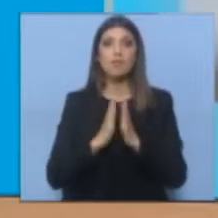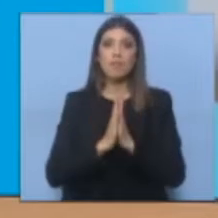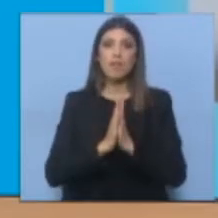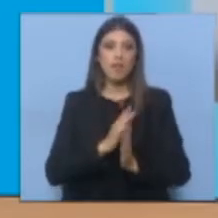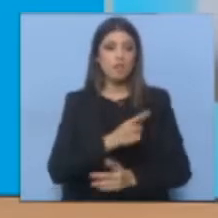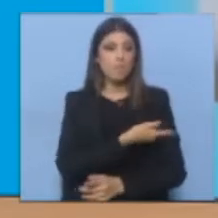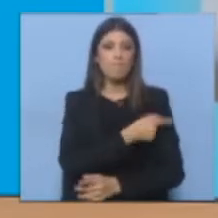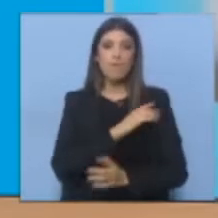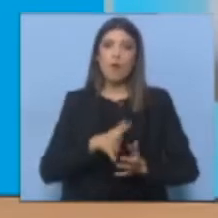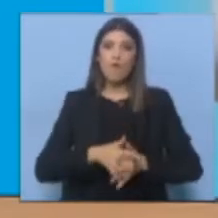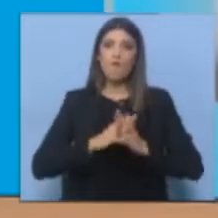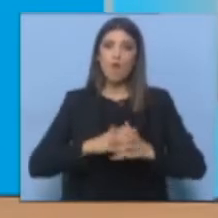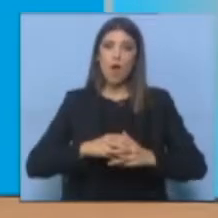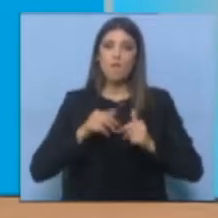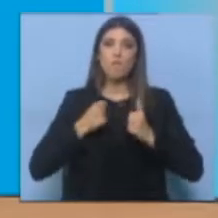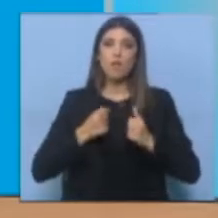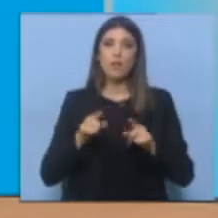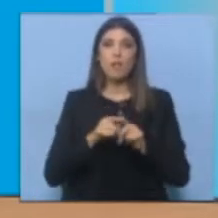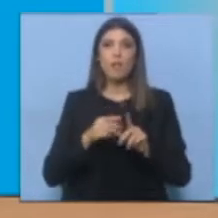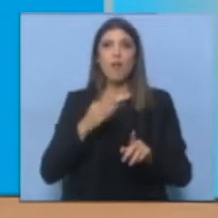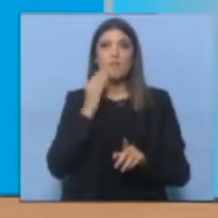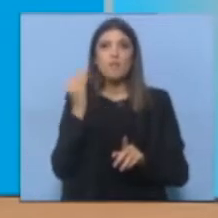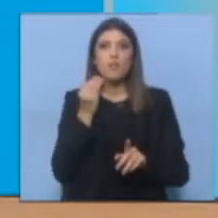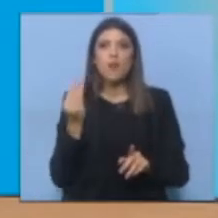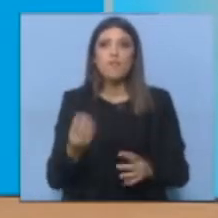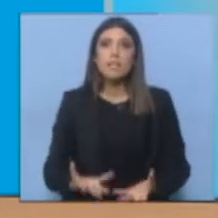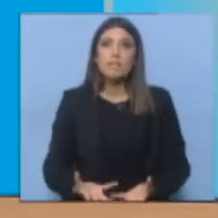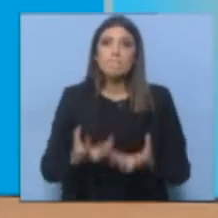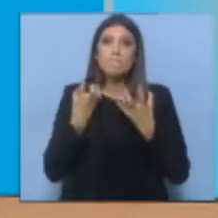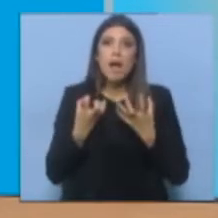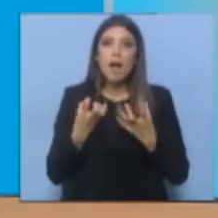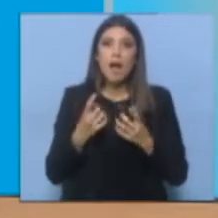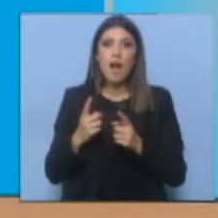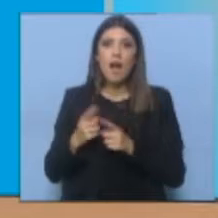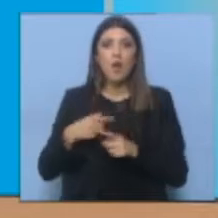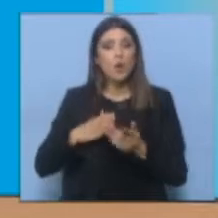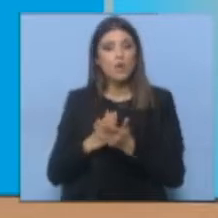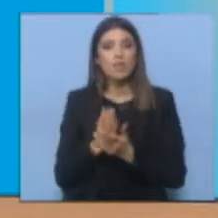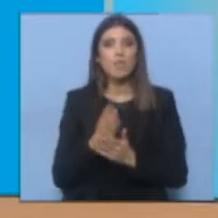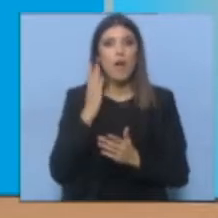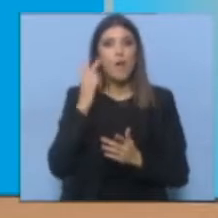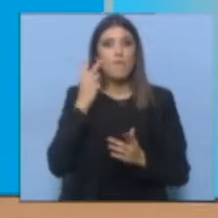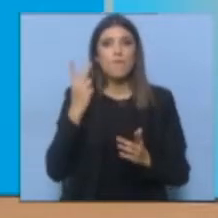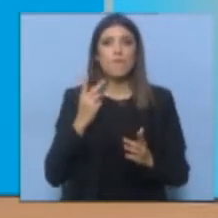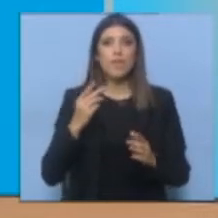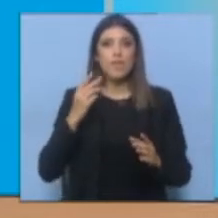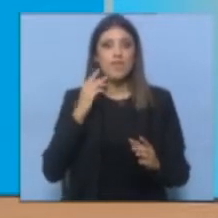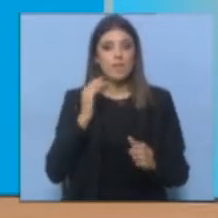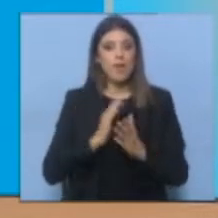muitos jovens que querem seguir este caminho, querem dar a sua vida por Cristo e querem continuar a dar o seu testemunho. E,